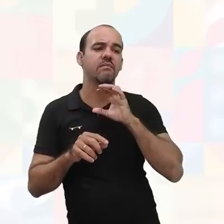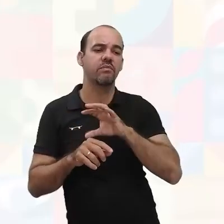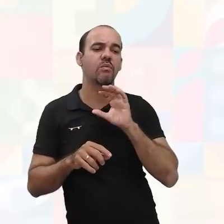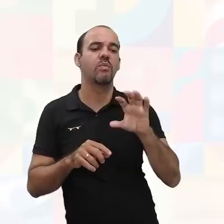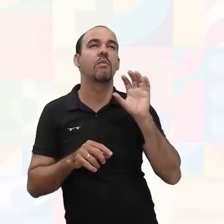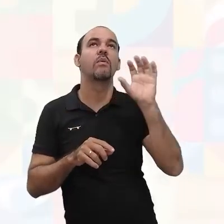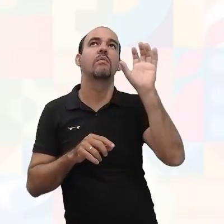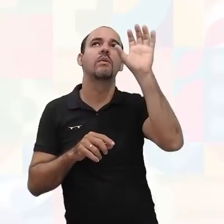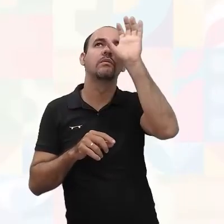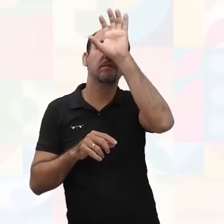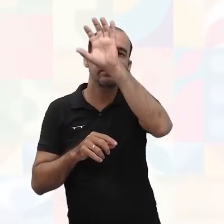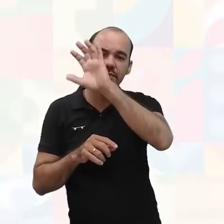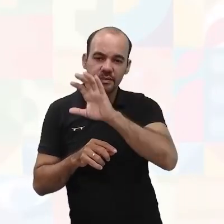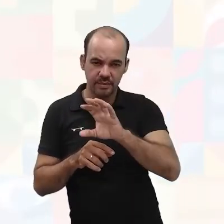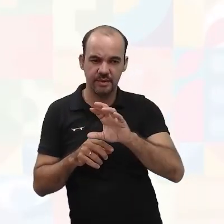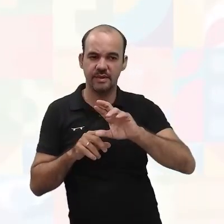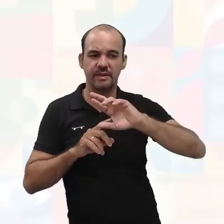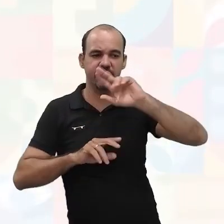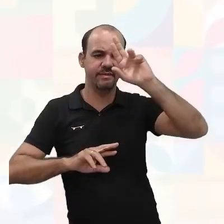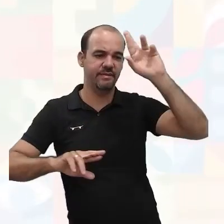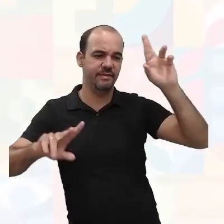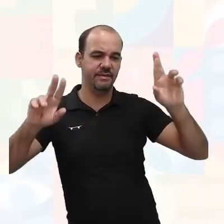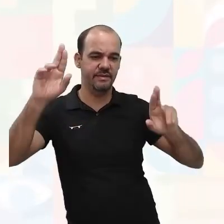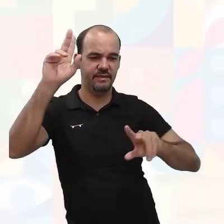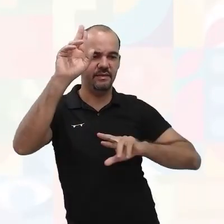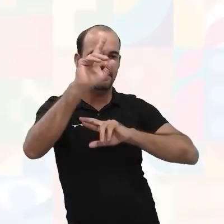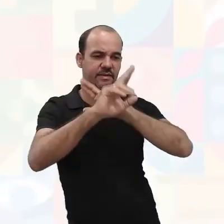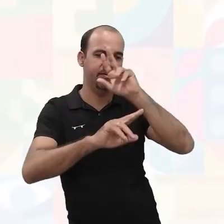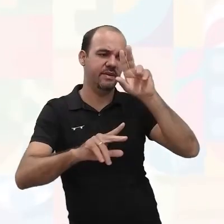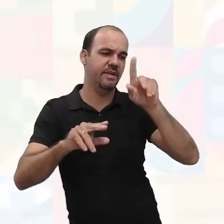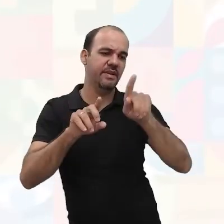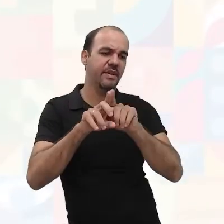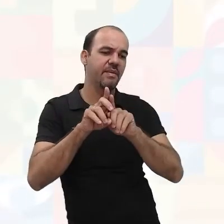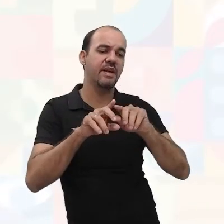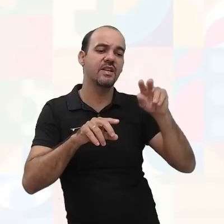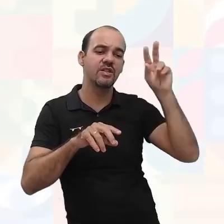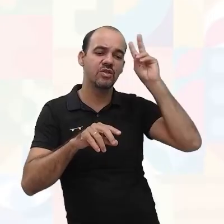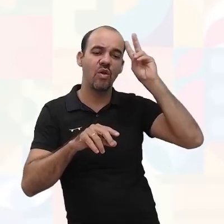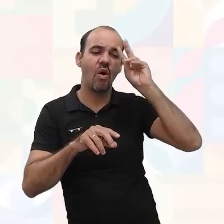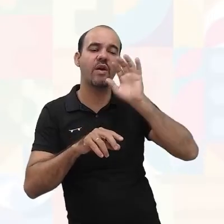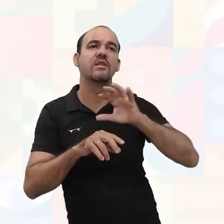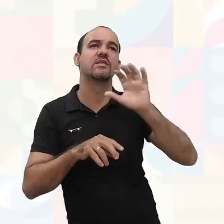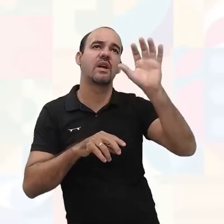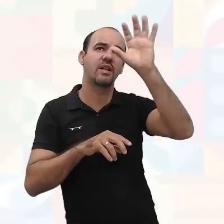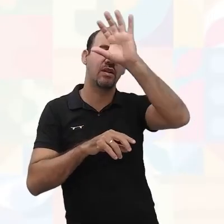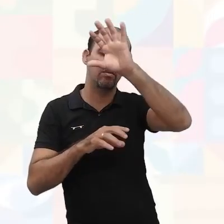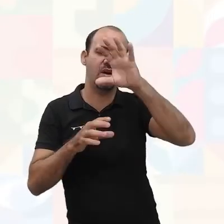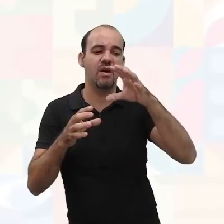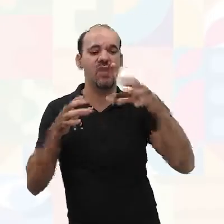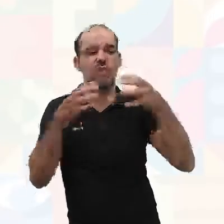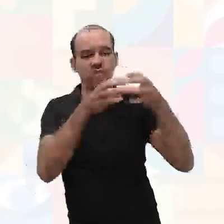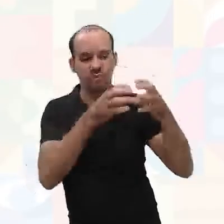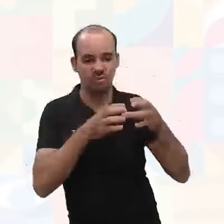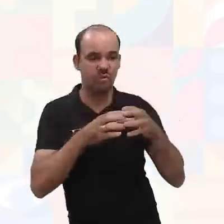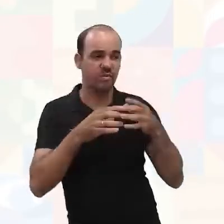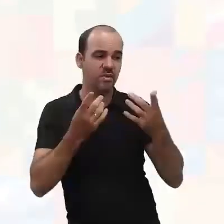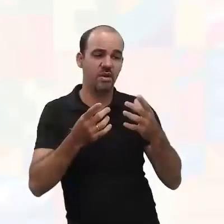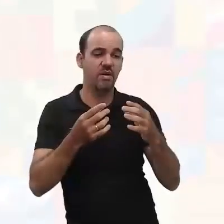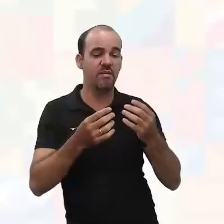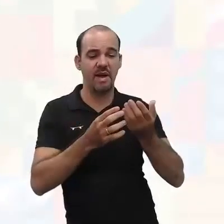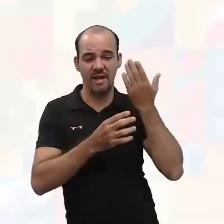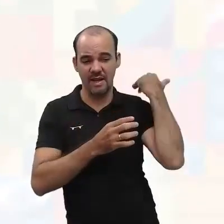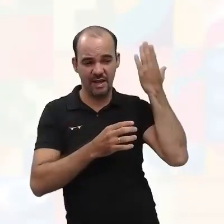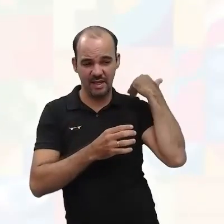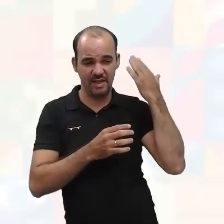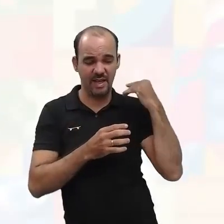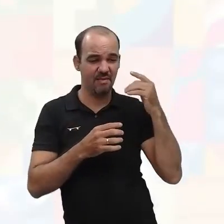estado para estado, e também da própria formação histórica social de cada grupo social. Então isso deveria ter sido pensado também naquele momento, que não